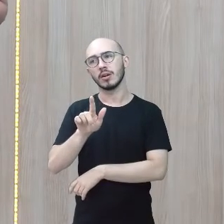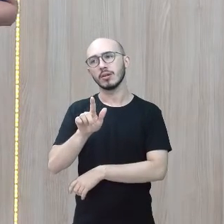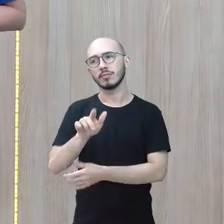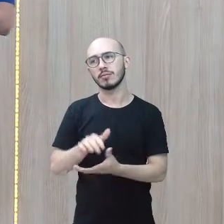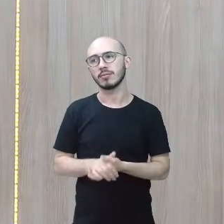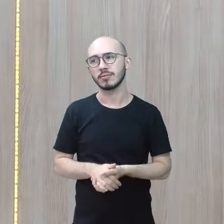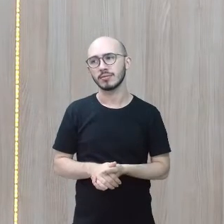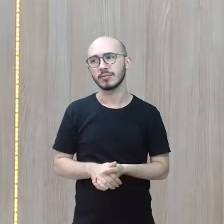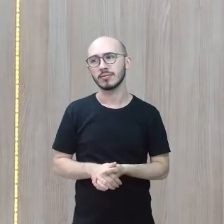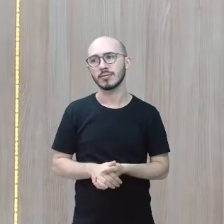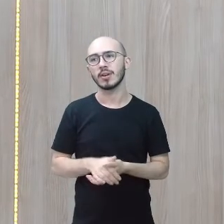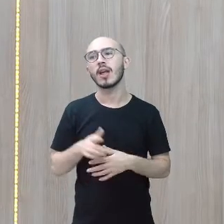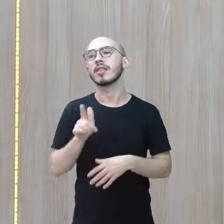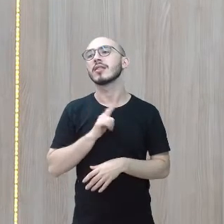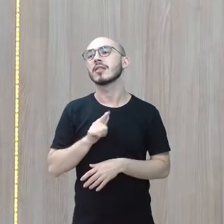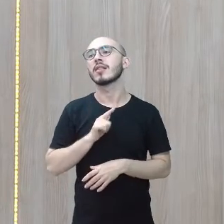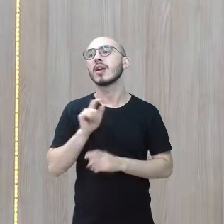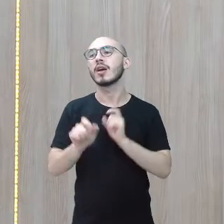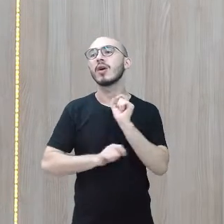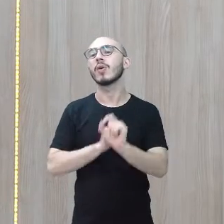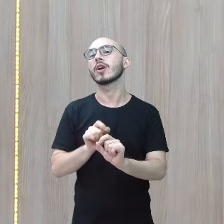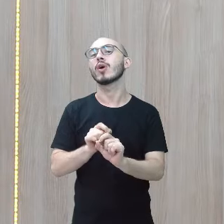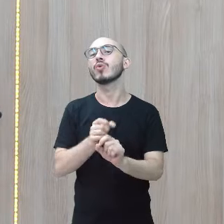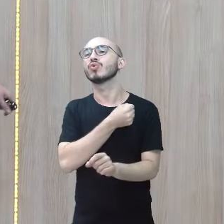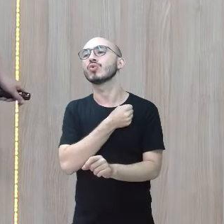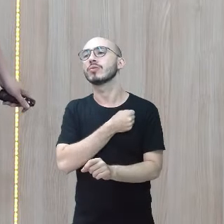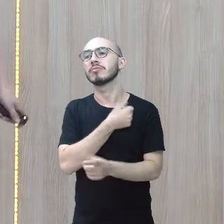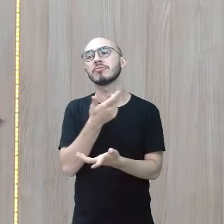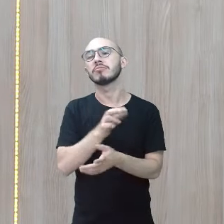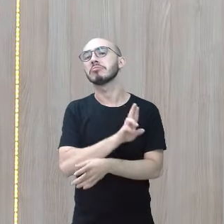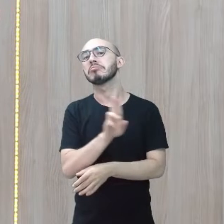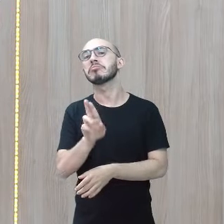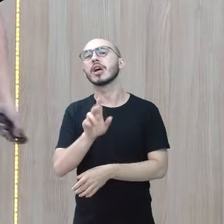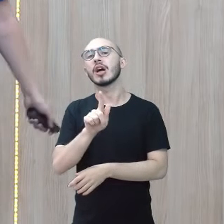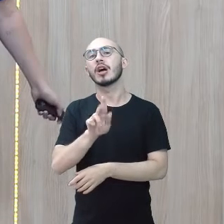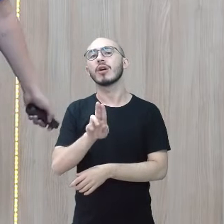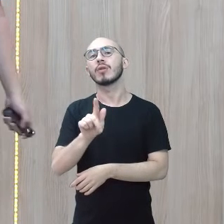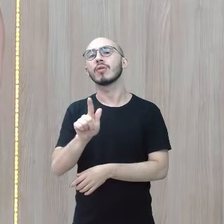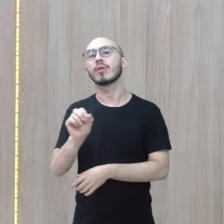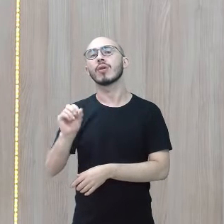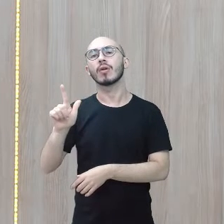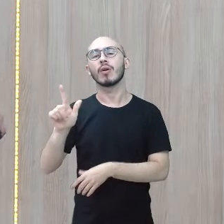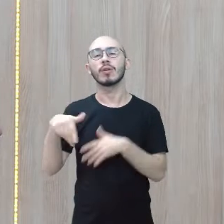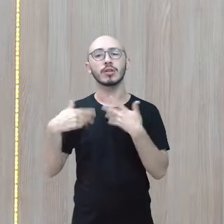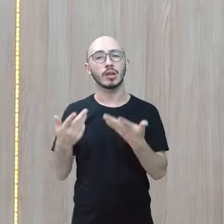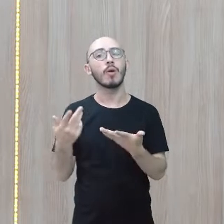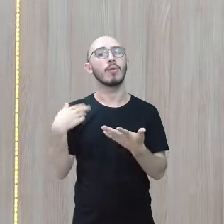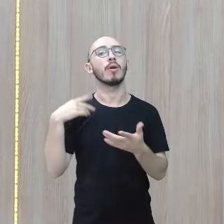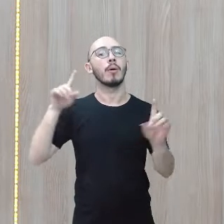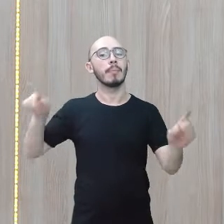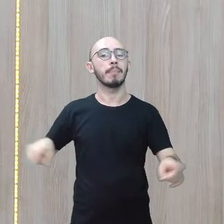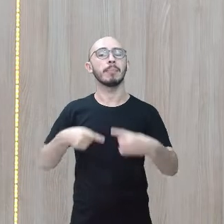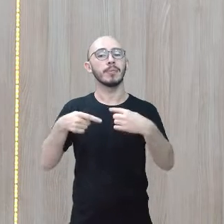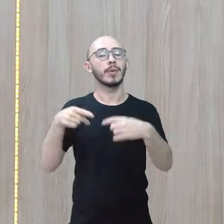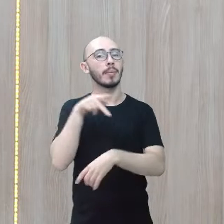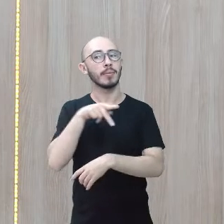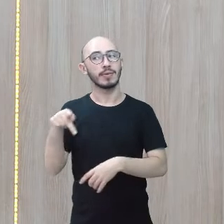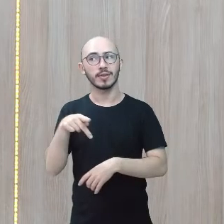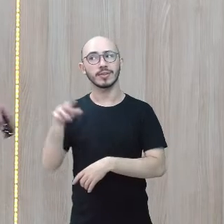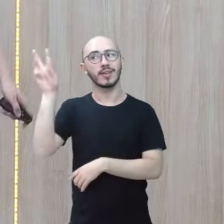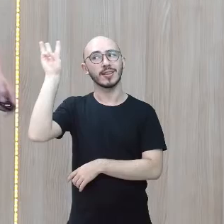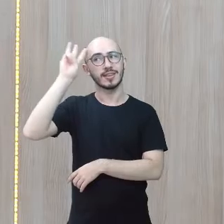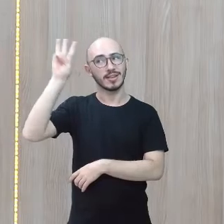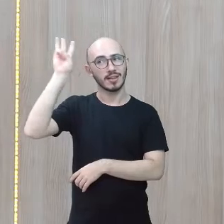se tinha esse número aí chamado Google? O professor Pedro, inclusive, lançou aí o desafio ontem, na